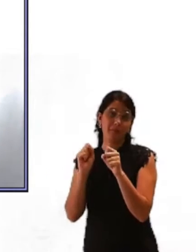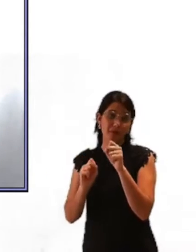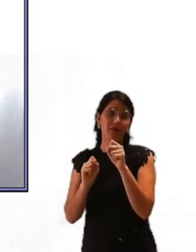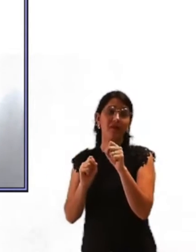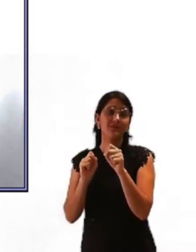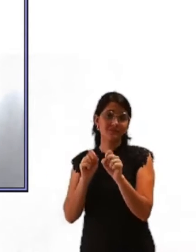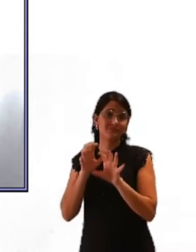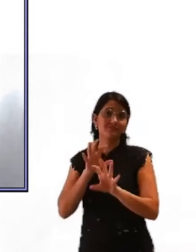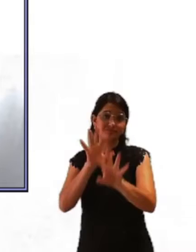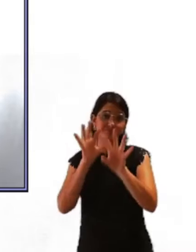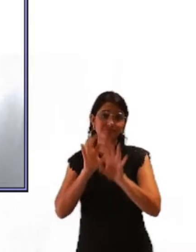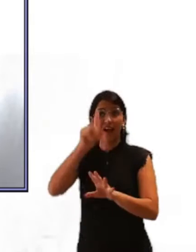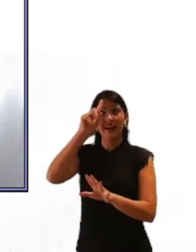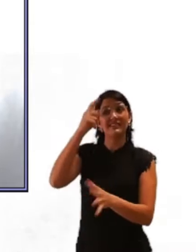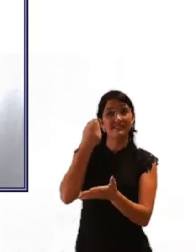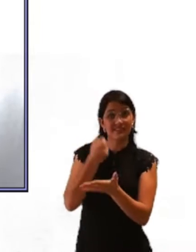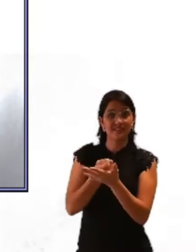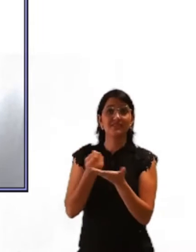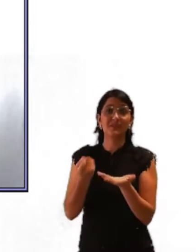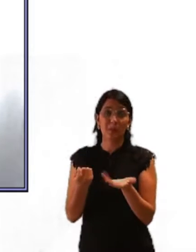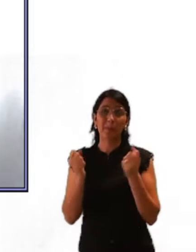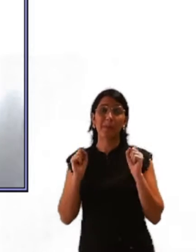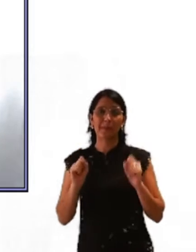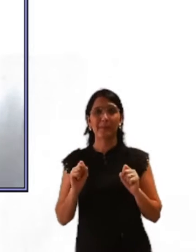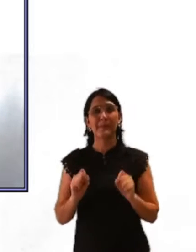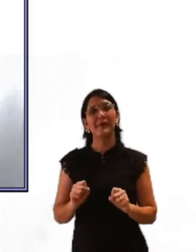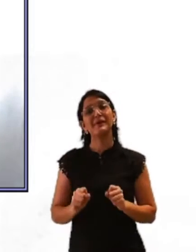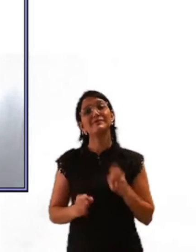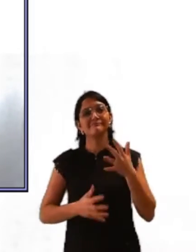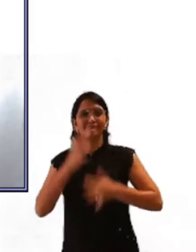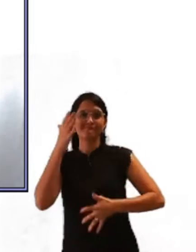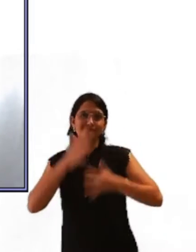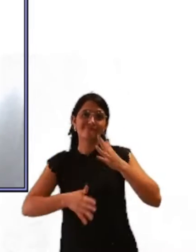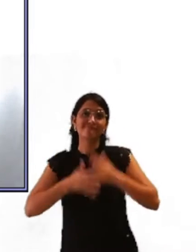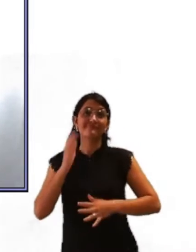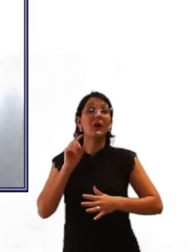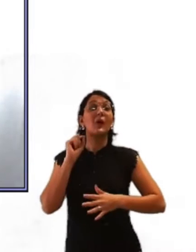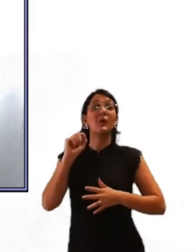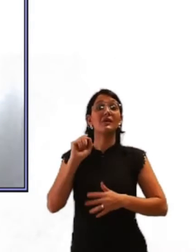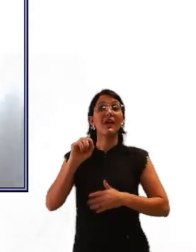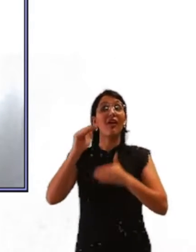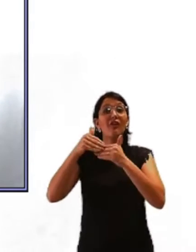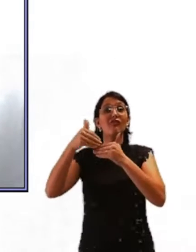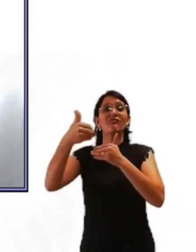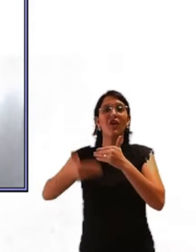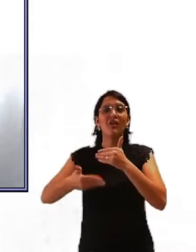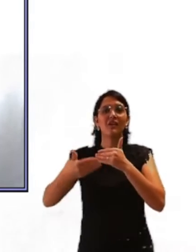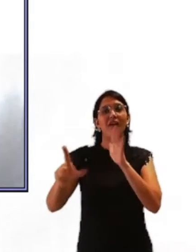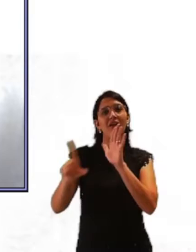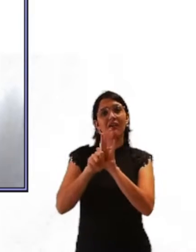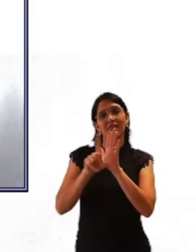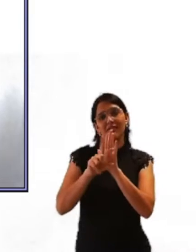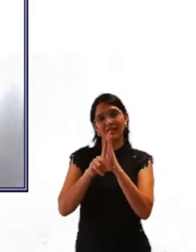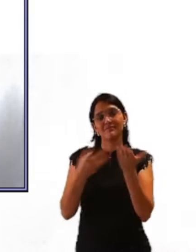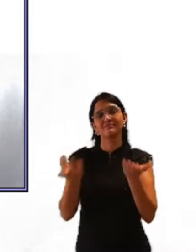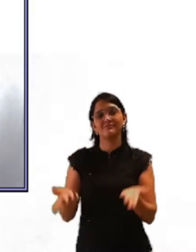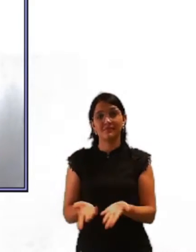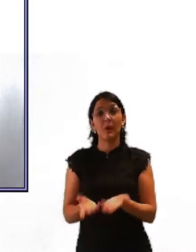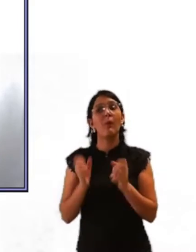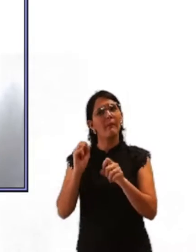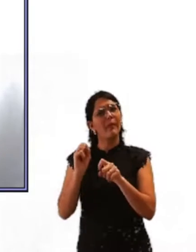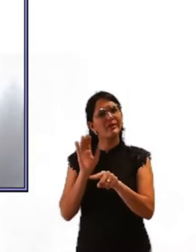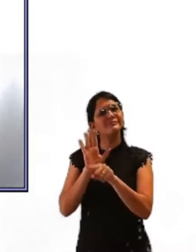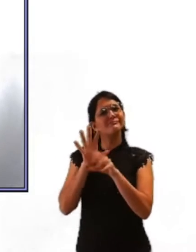na tomada de decisão, né? Isso tudo são fatores extrajurídicos e podem influenciar, né? Então,